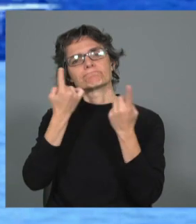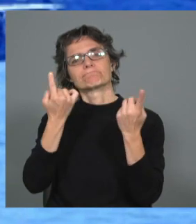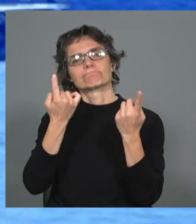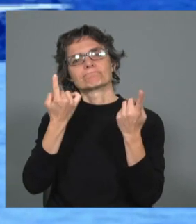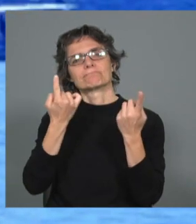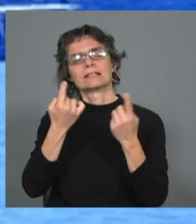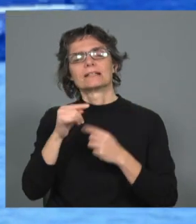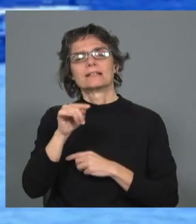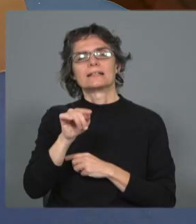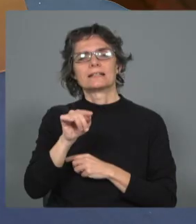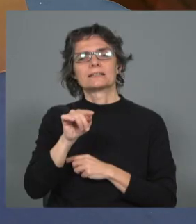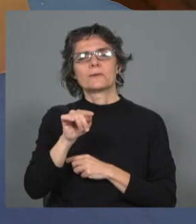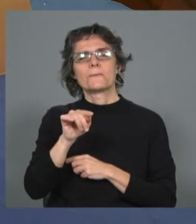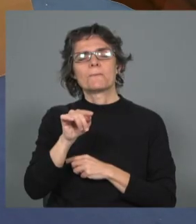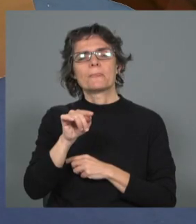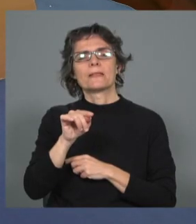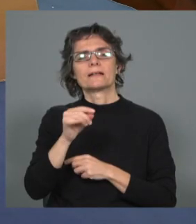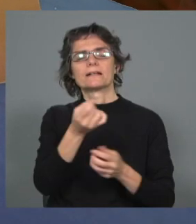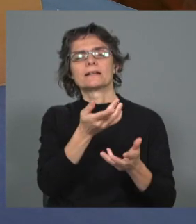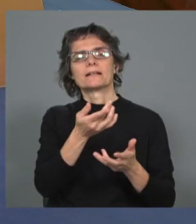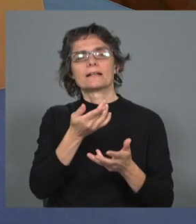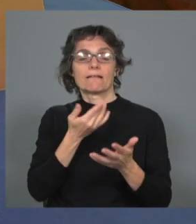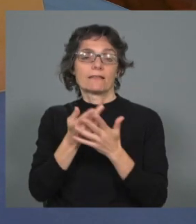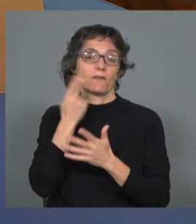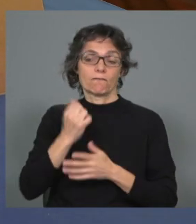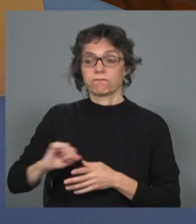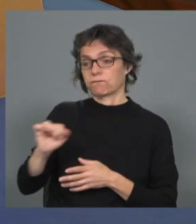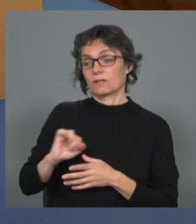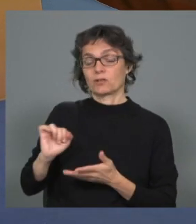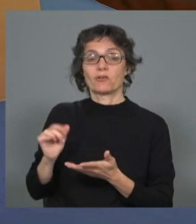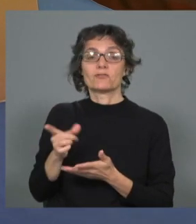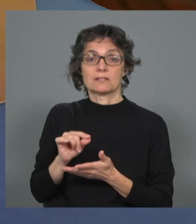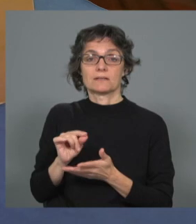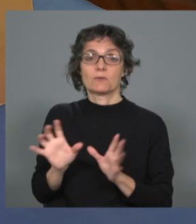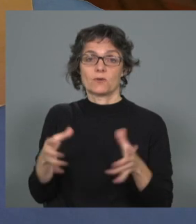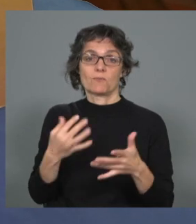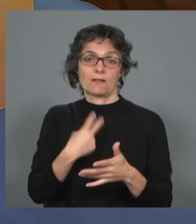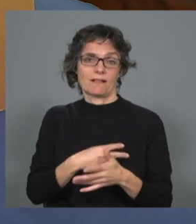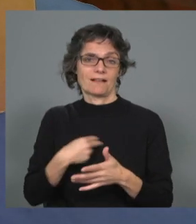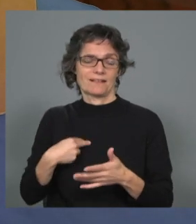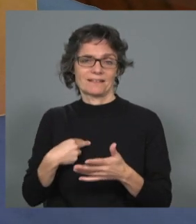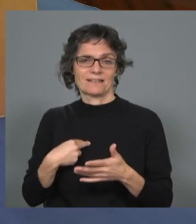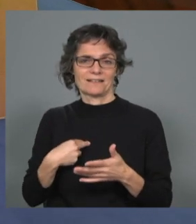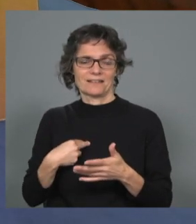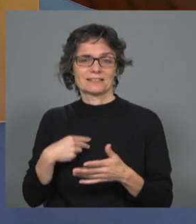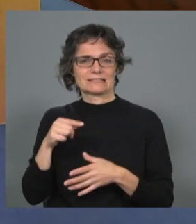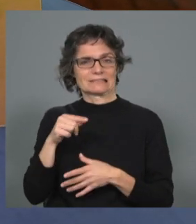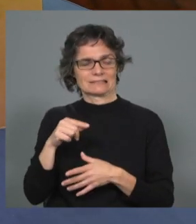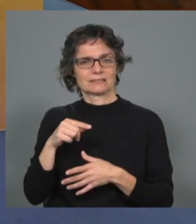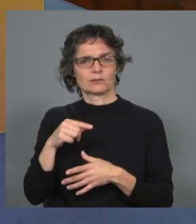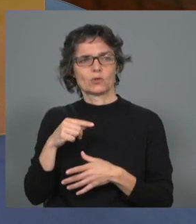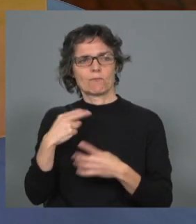nossa vida e a toda a comunidade cristã um novo olhar sobre a